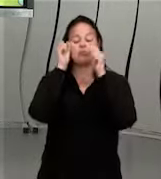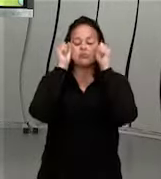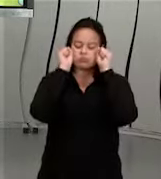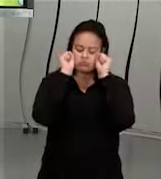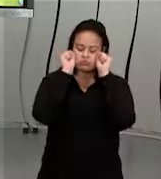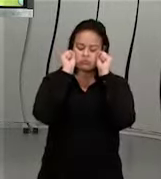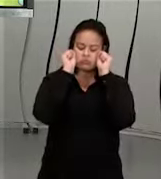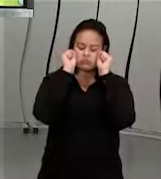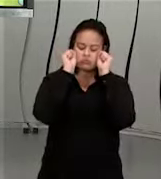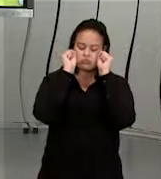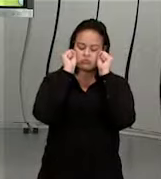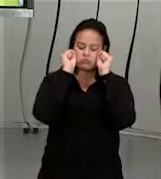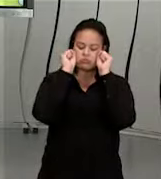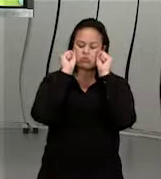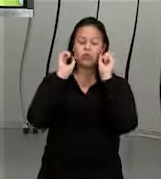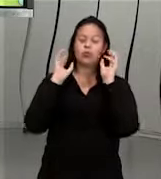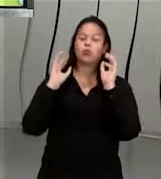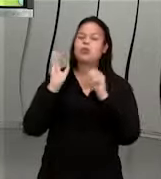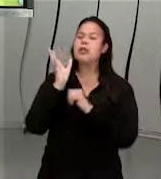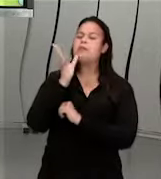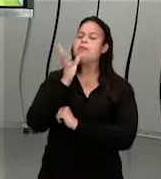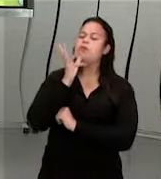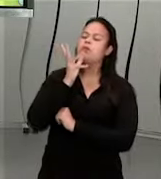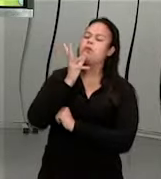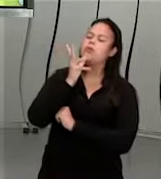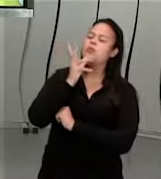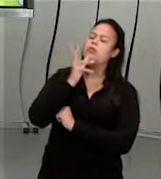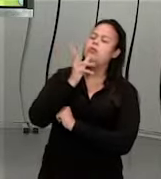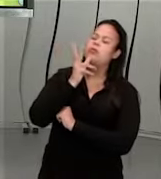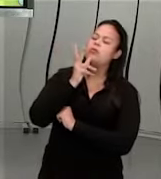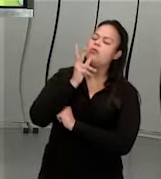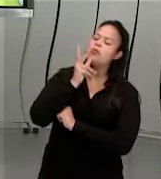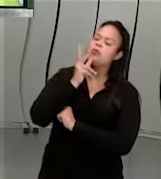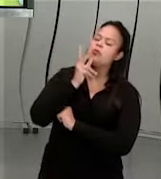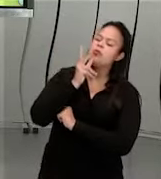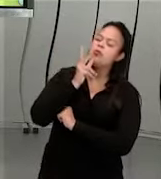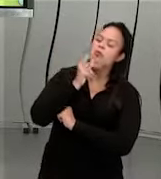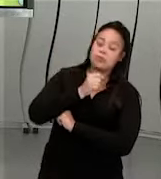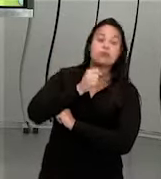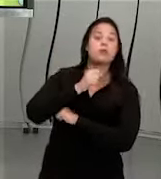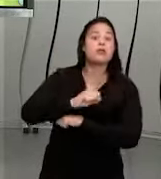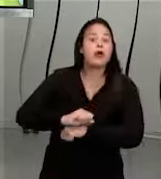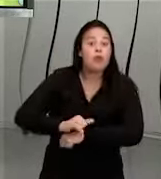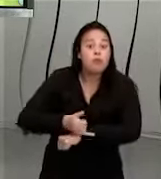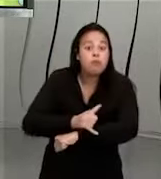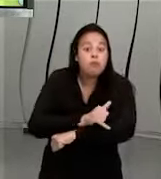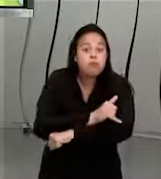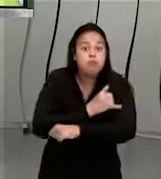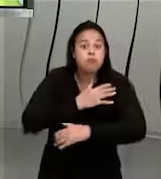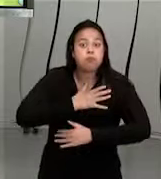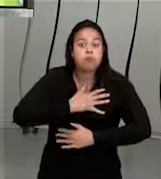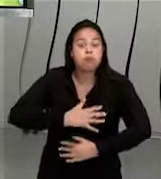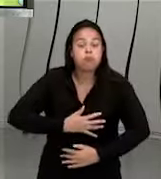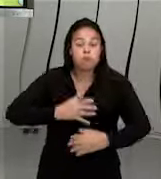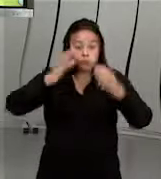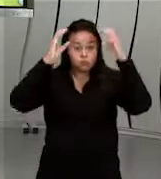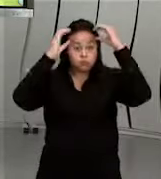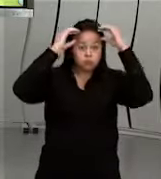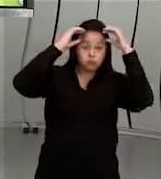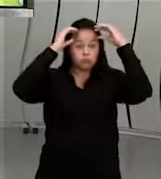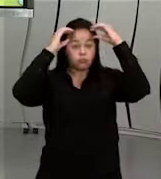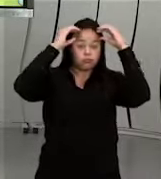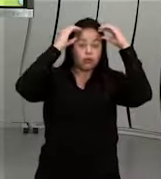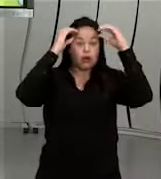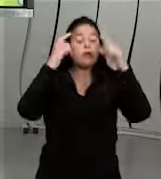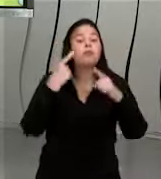quantidade de tempo durante o inverno. E eles acumulam gordura no corpo deles porque é a